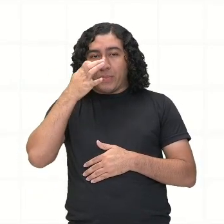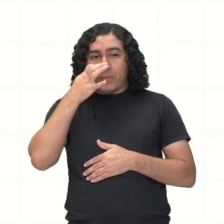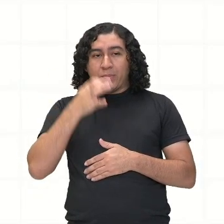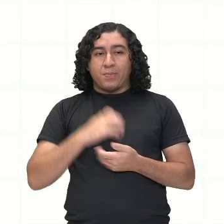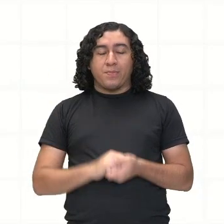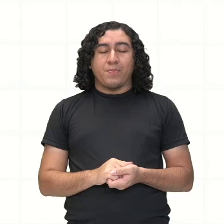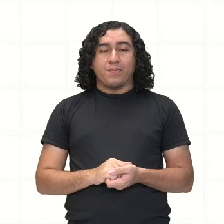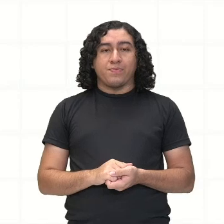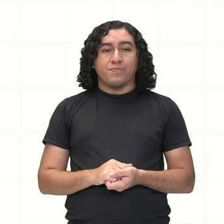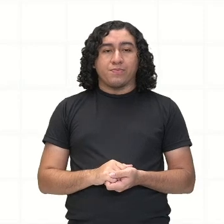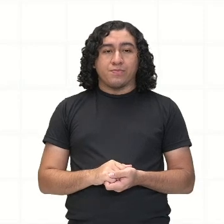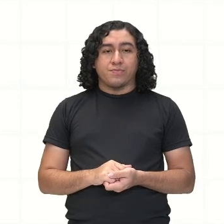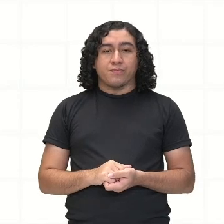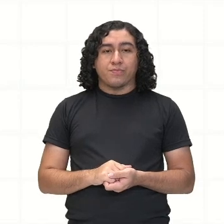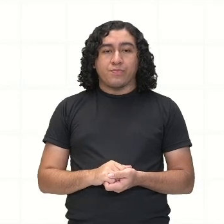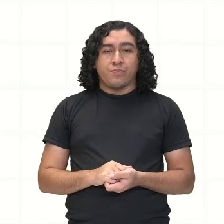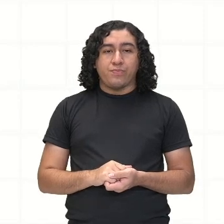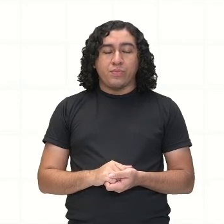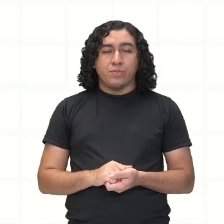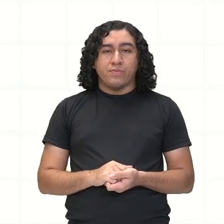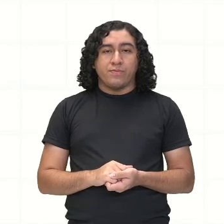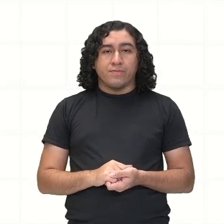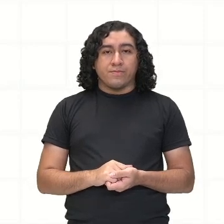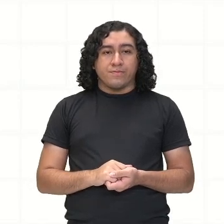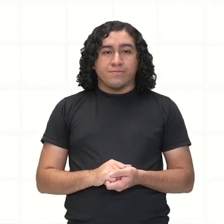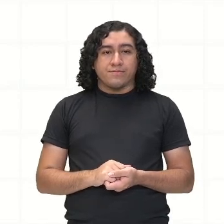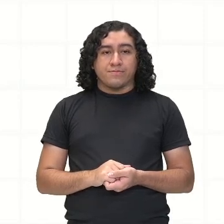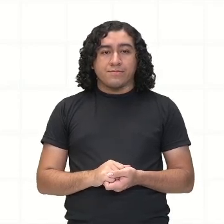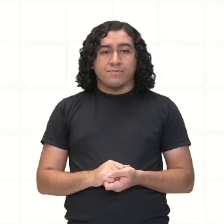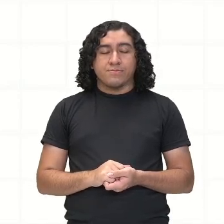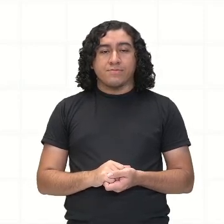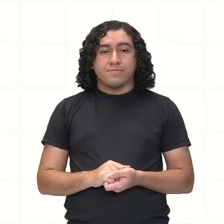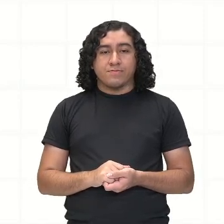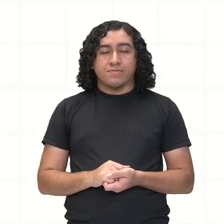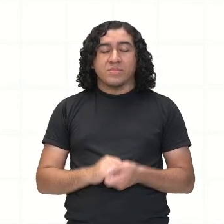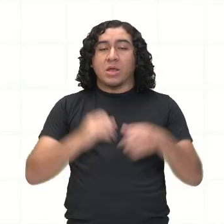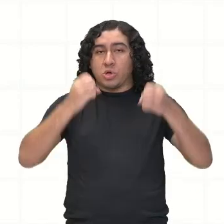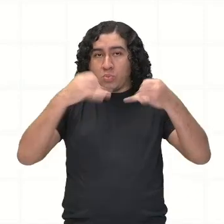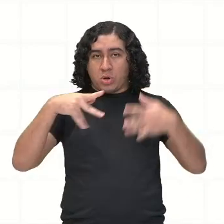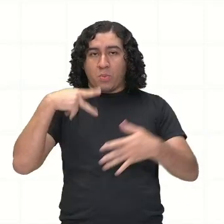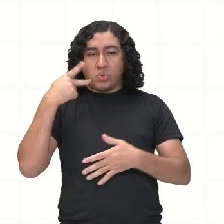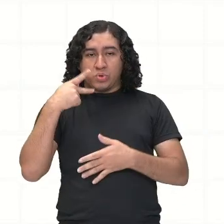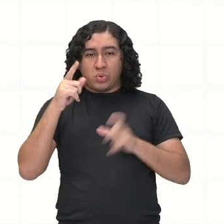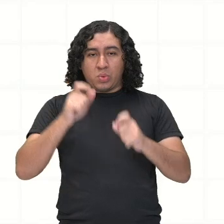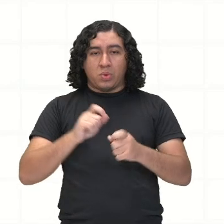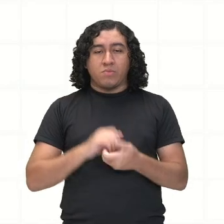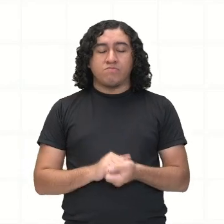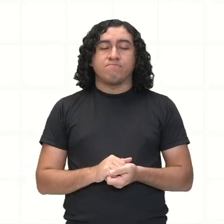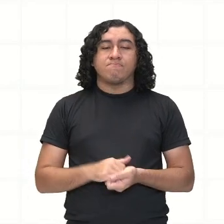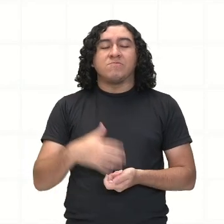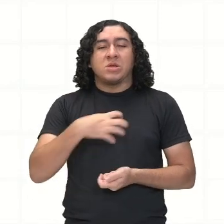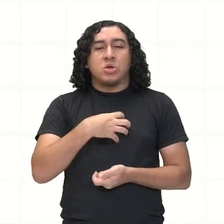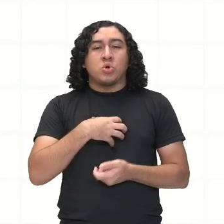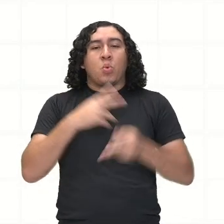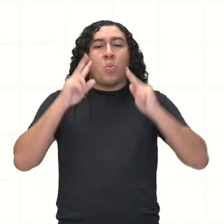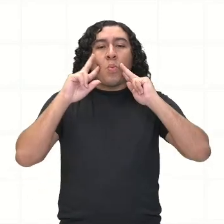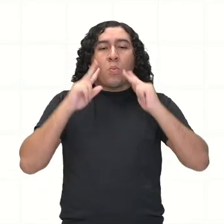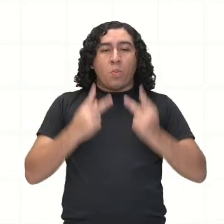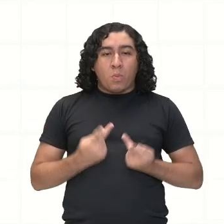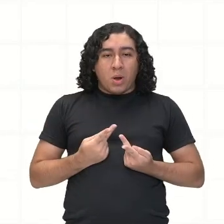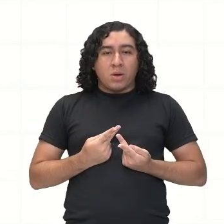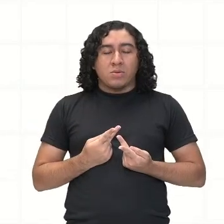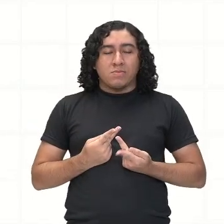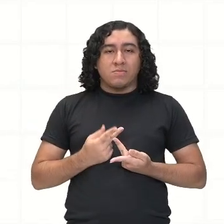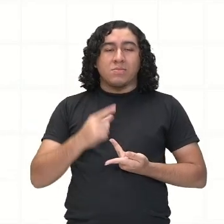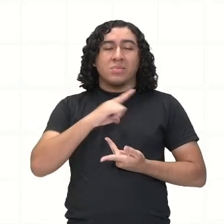O que Hobbes fala sobre a política? O estado de natureza humano como momento de inaptidão natural